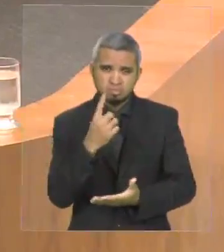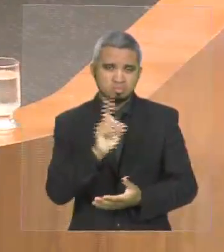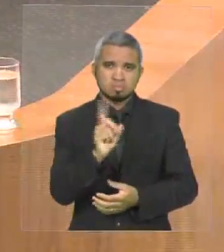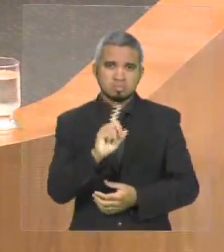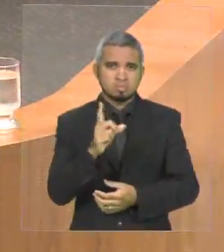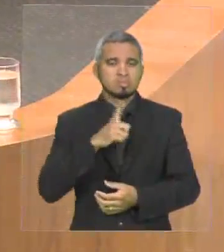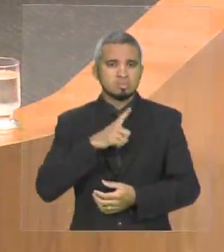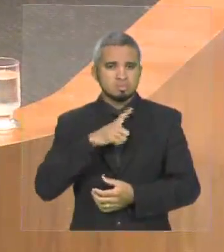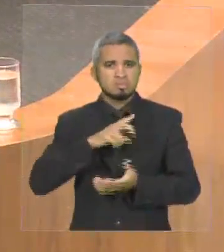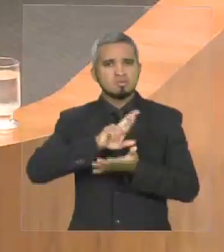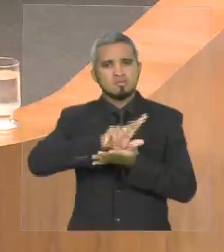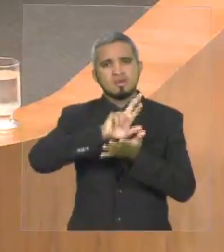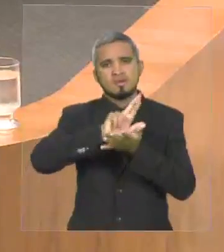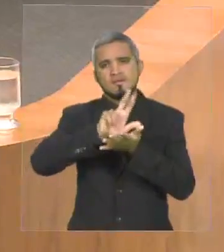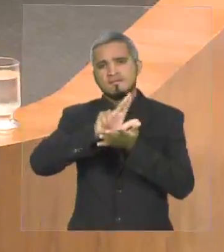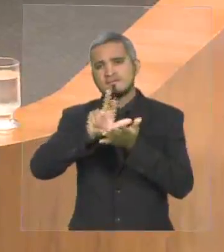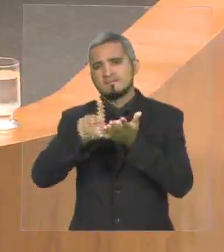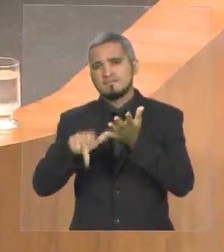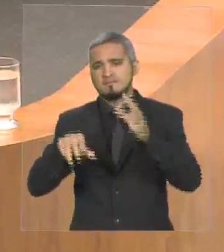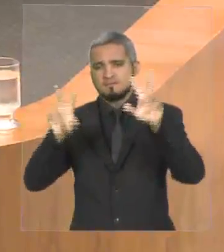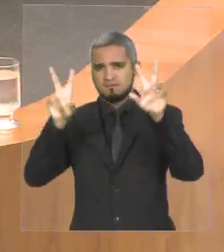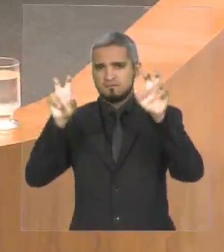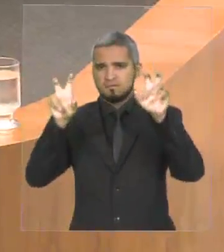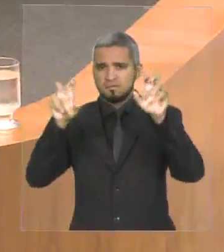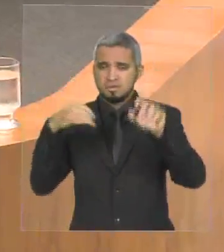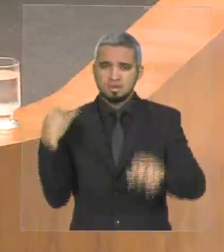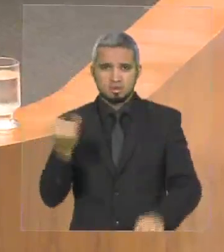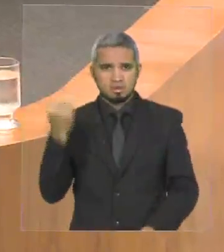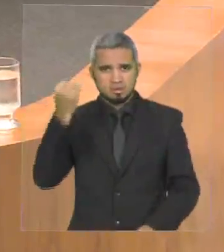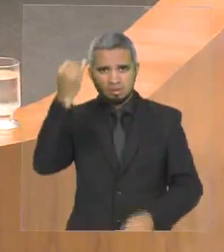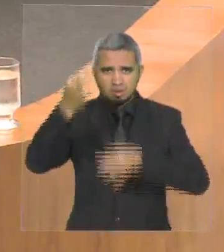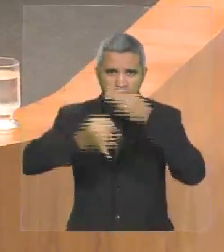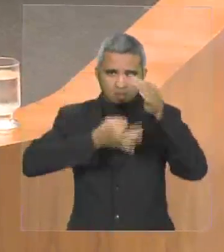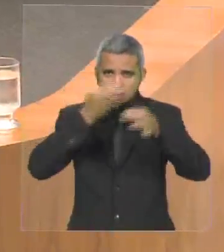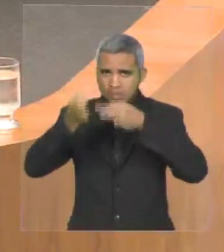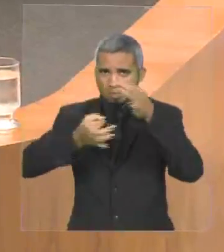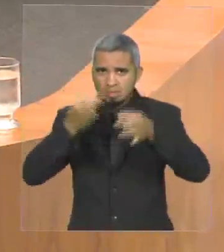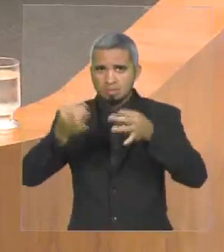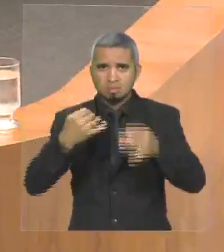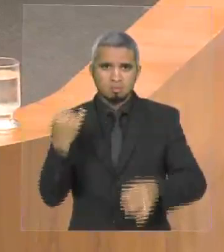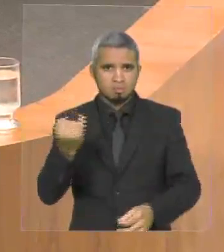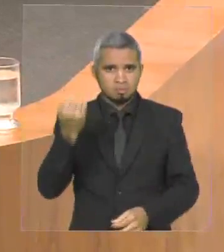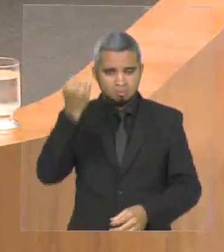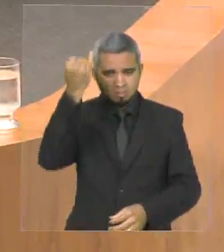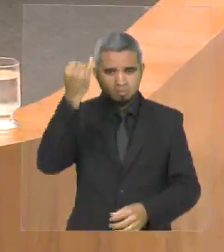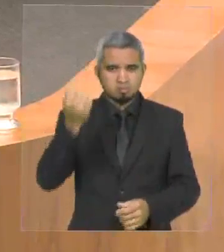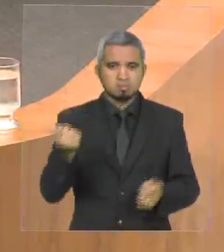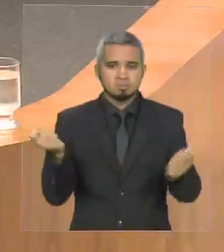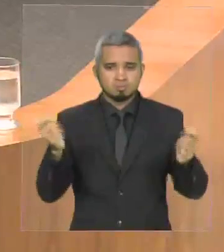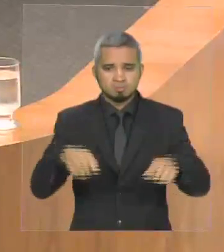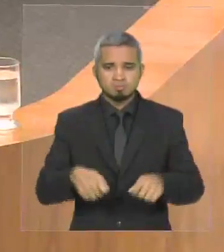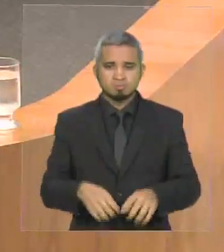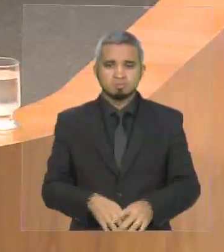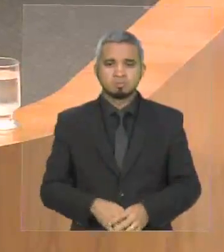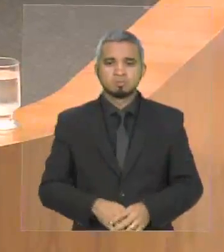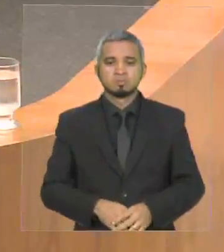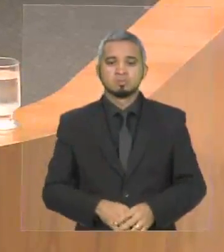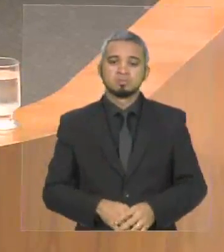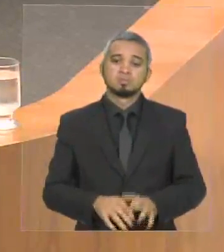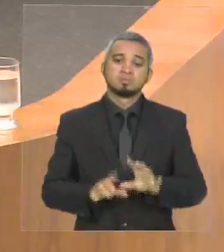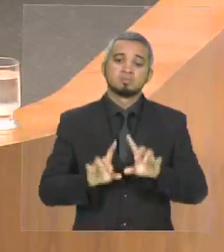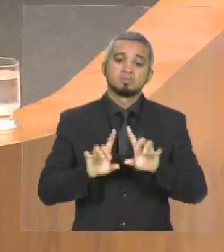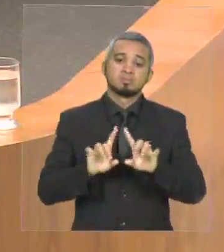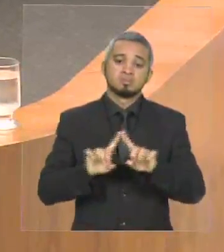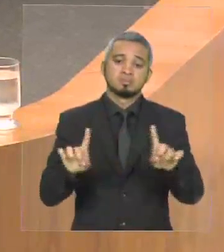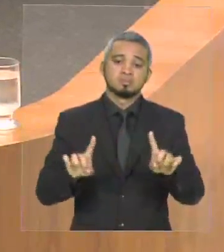outros temas que convergem e que são necessários para que haja otimização do trabalho na região. Mas